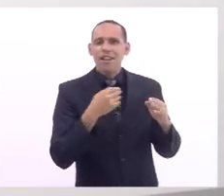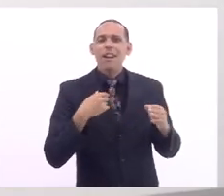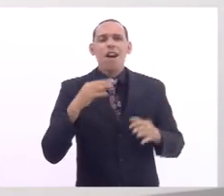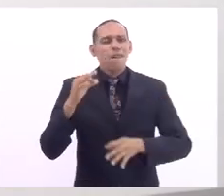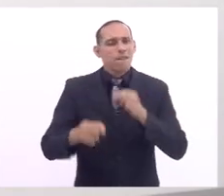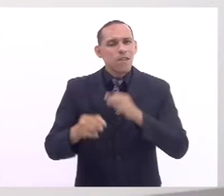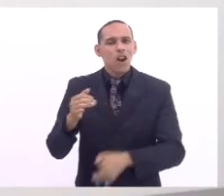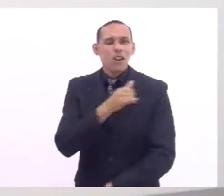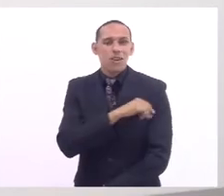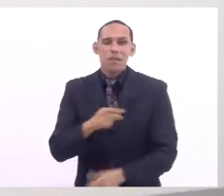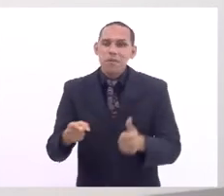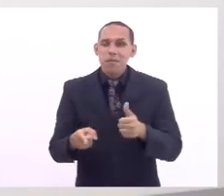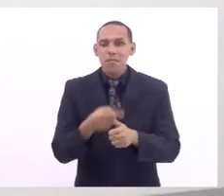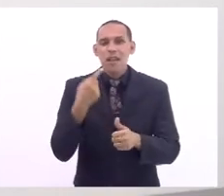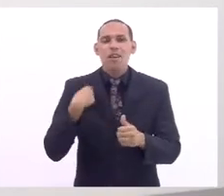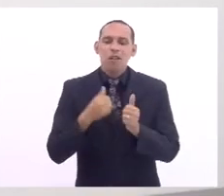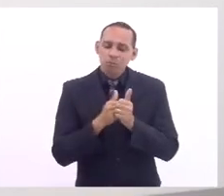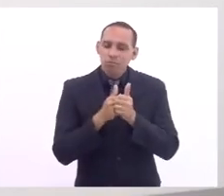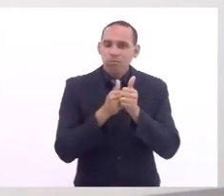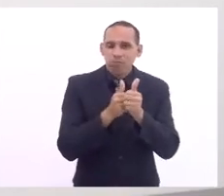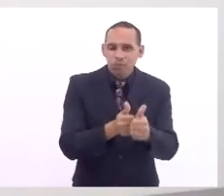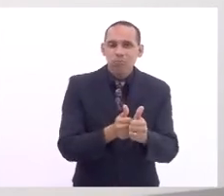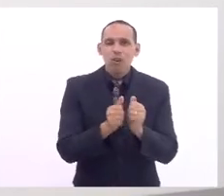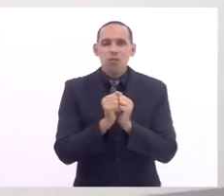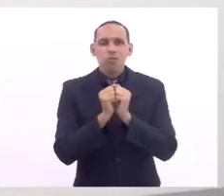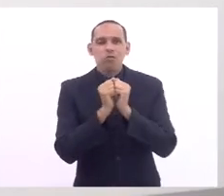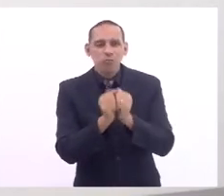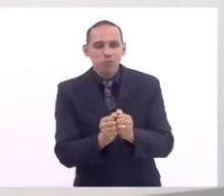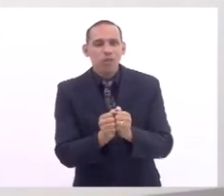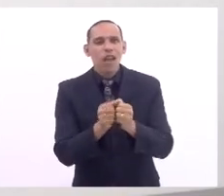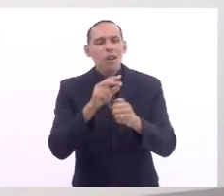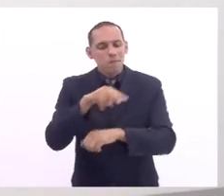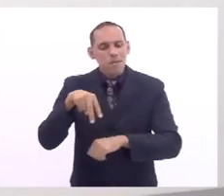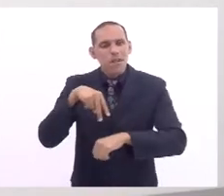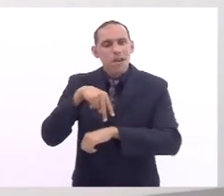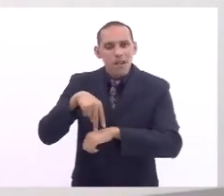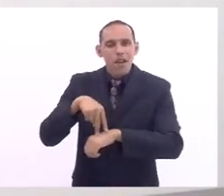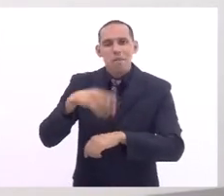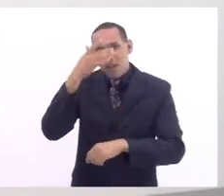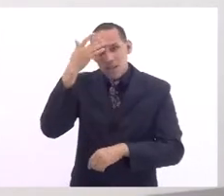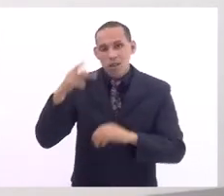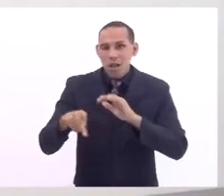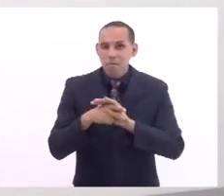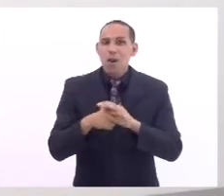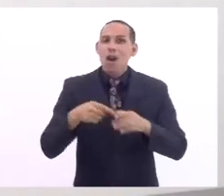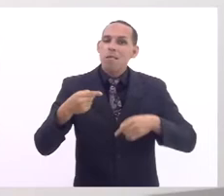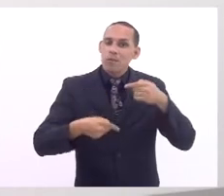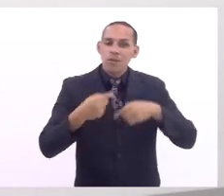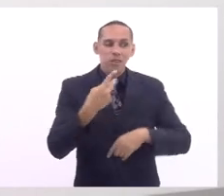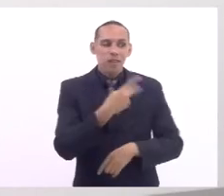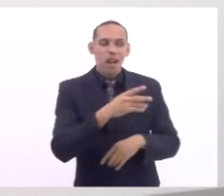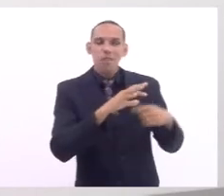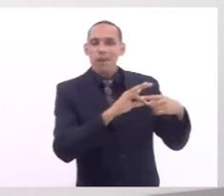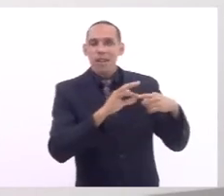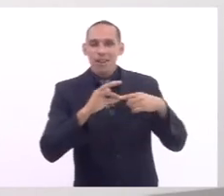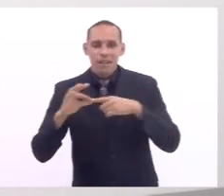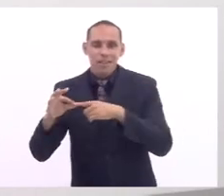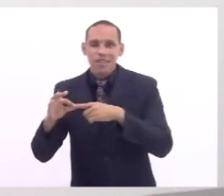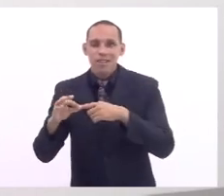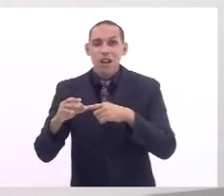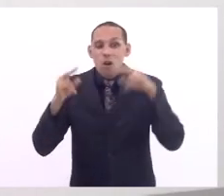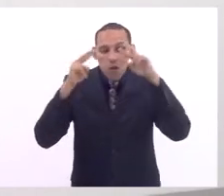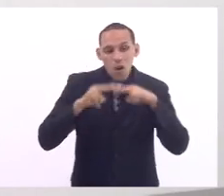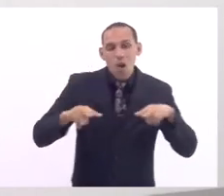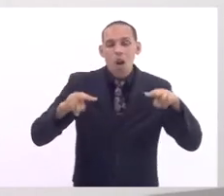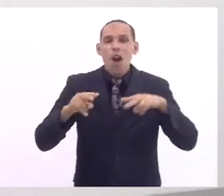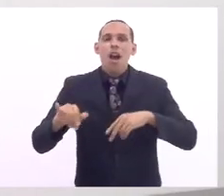fóruns Rios processo de construção das legendas coletivas protagonizados por atores políticos da Periferia a partir desse olhar